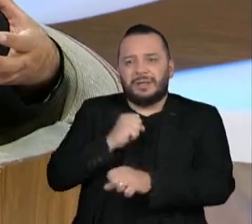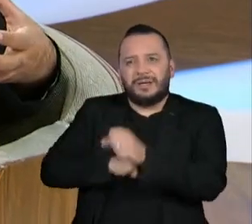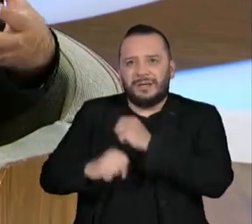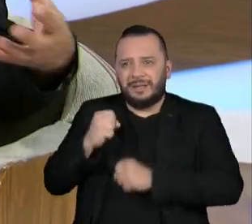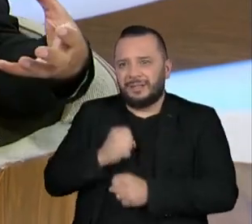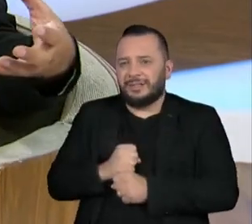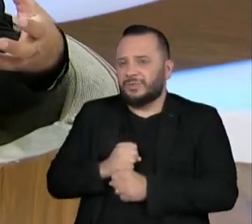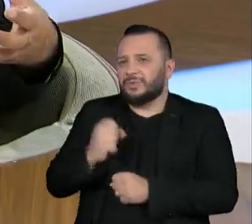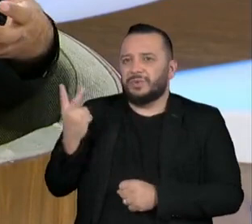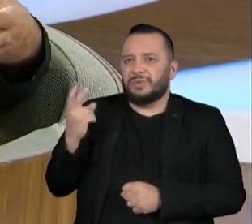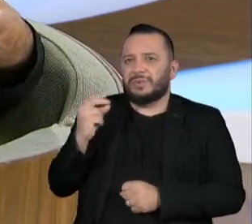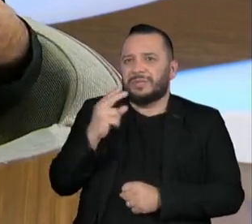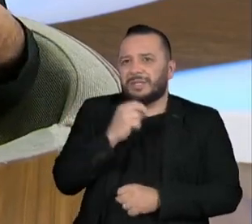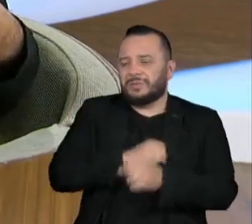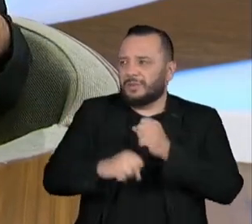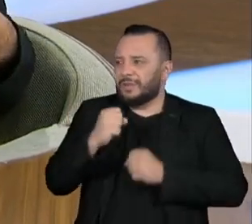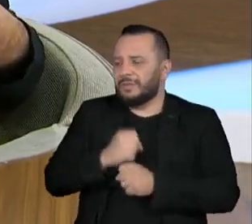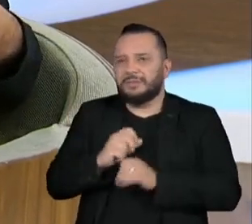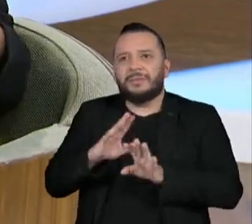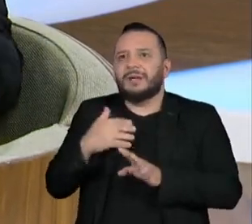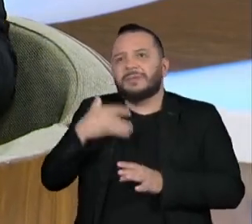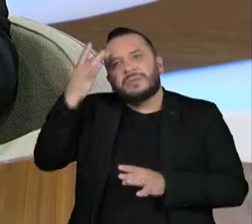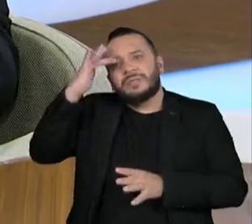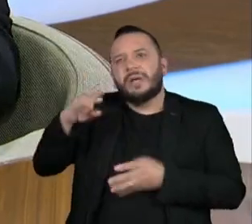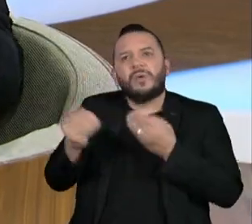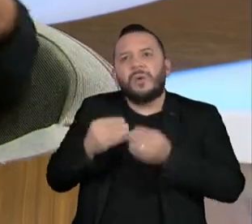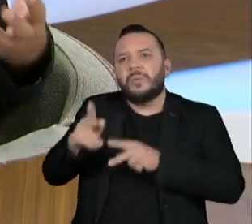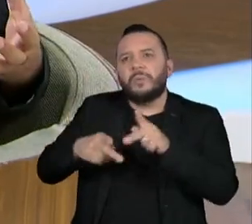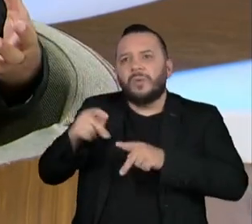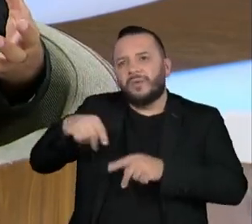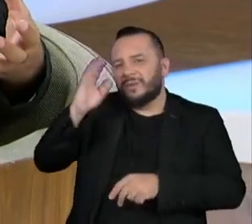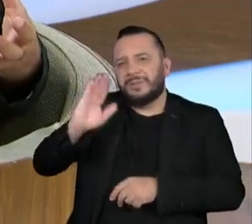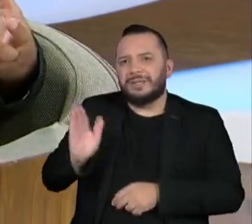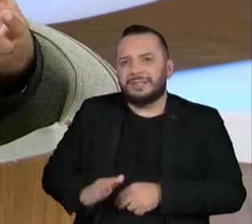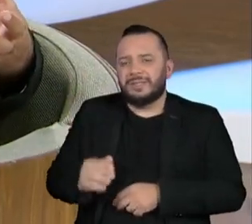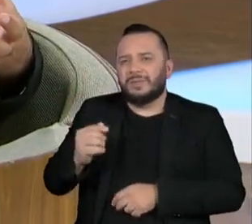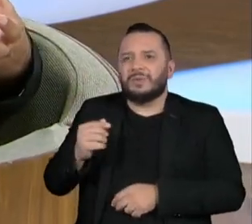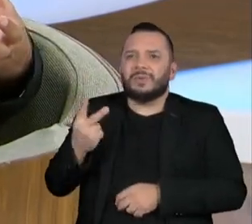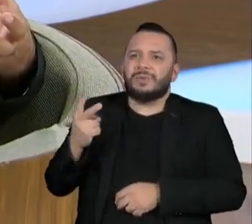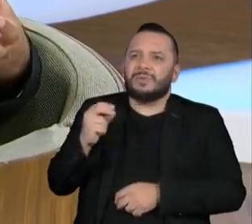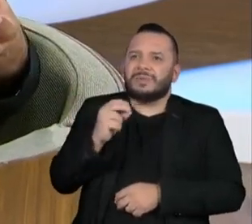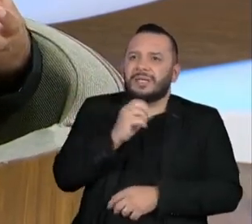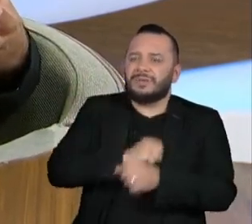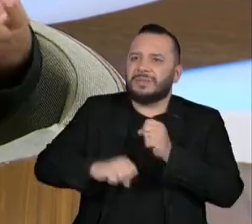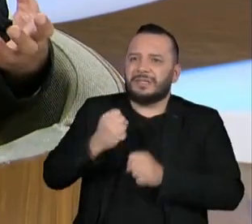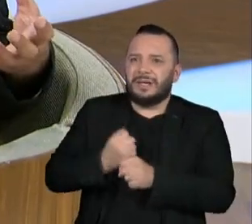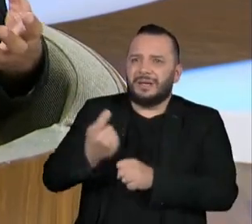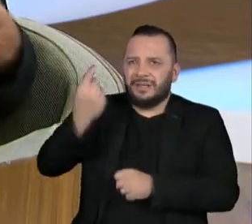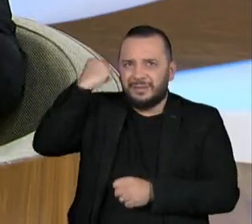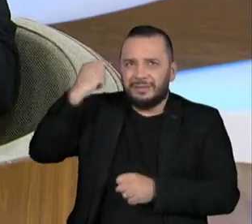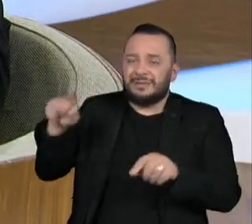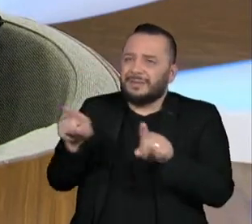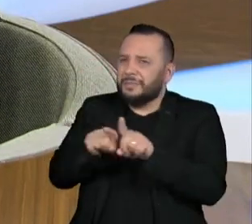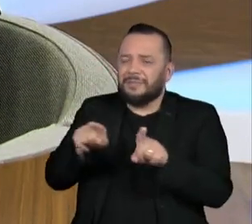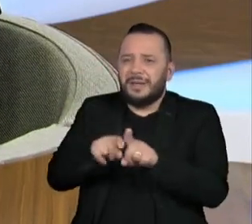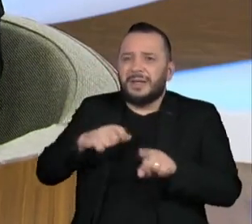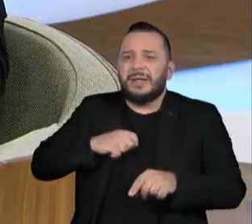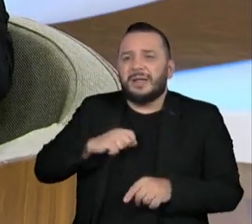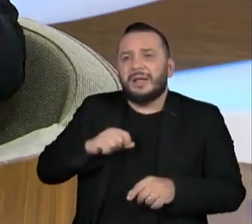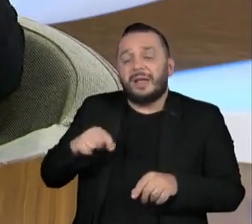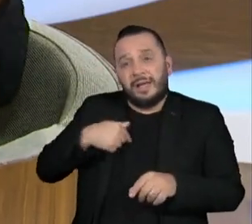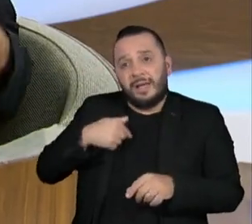como era o brasileiro de há 150, 200 anos. Também não tenho muita noção de se saberia escrever um português de há 200